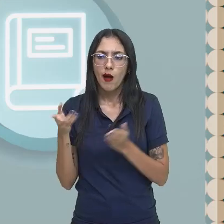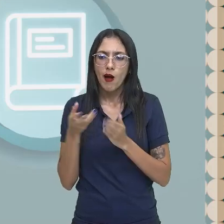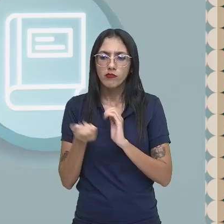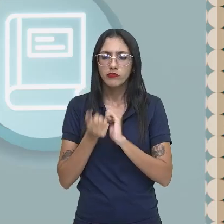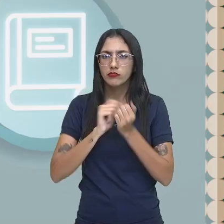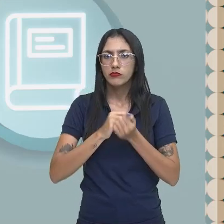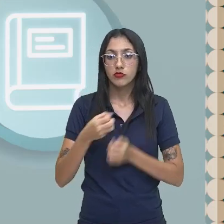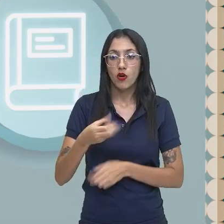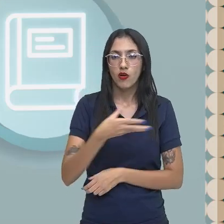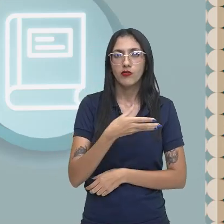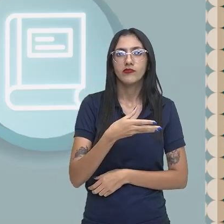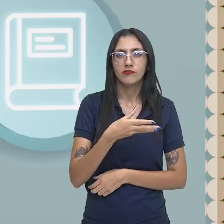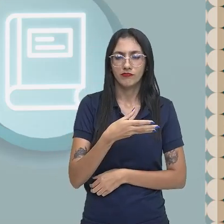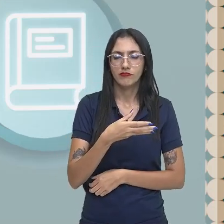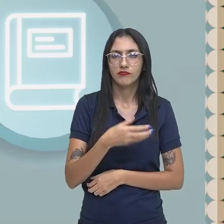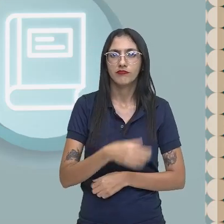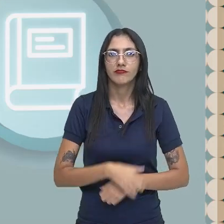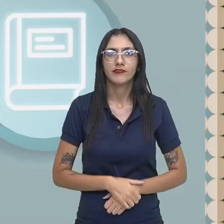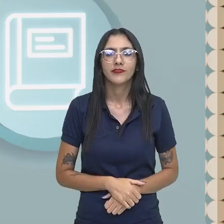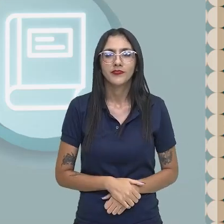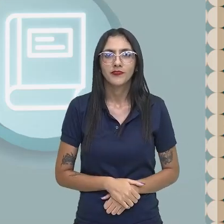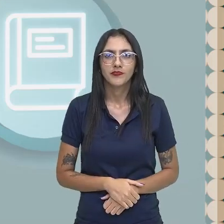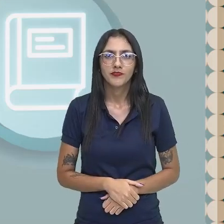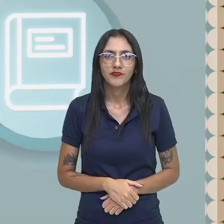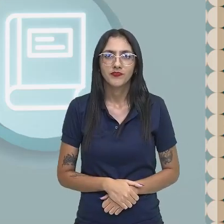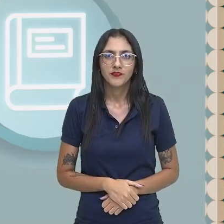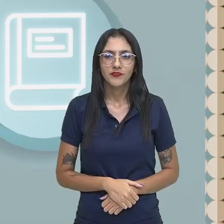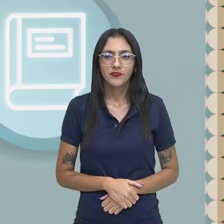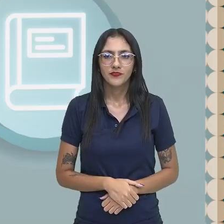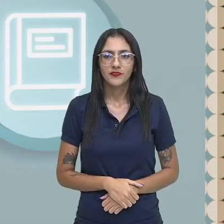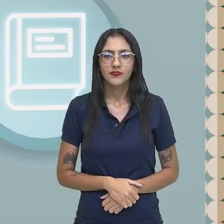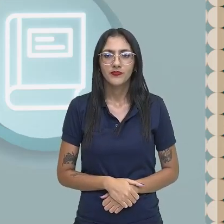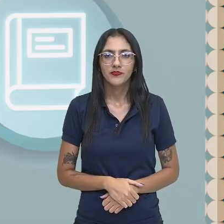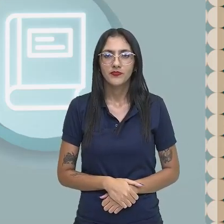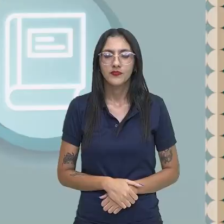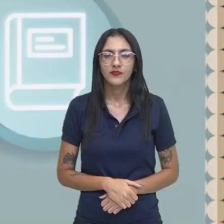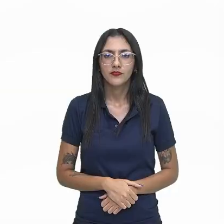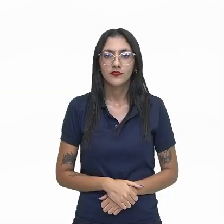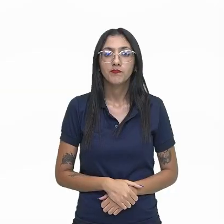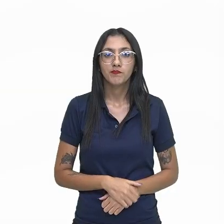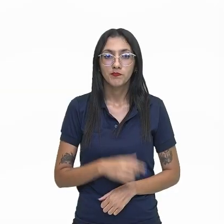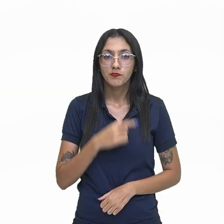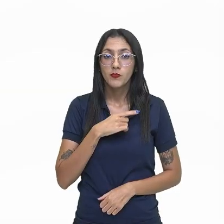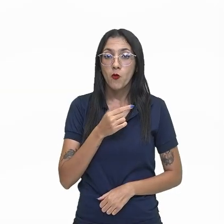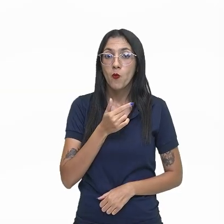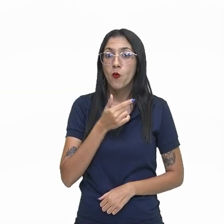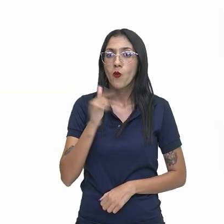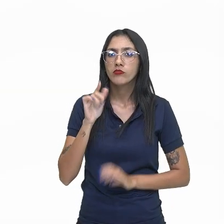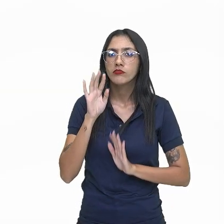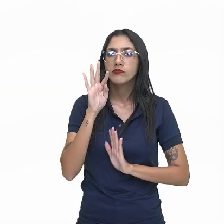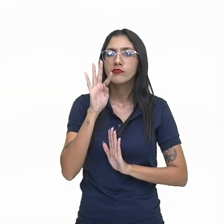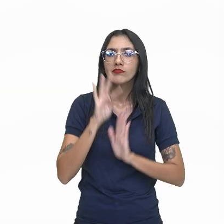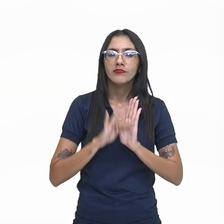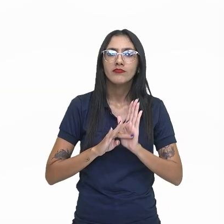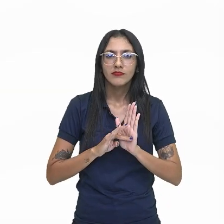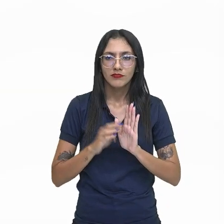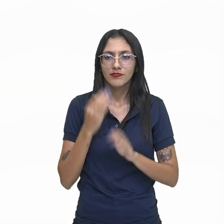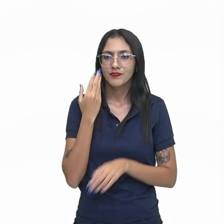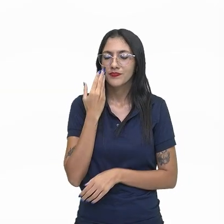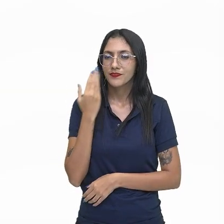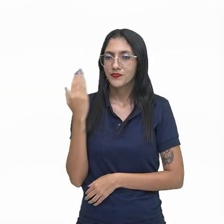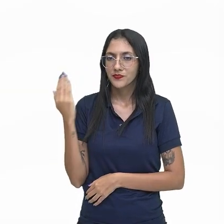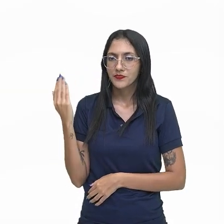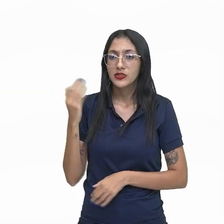dar espaço para outras. Então, a gente tem mais um texto para analisar